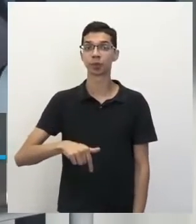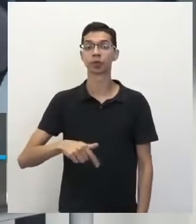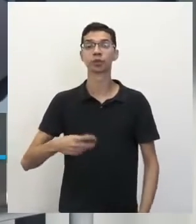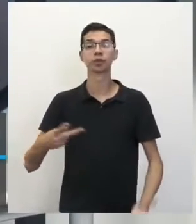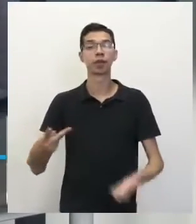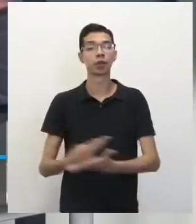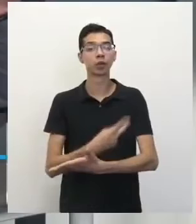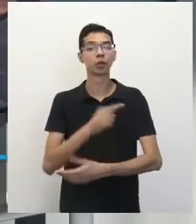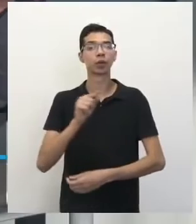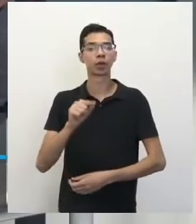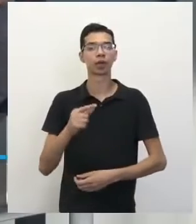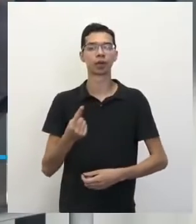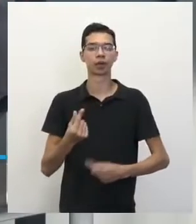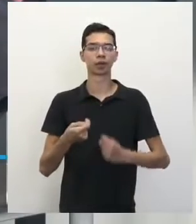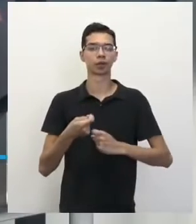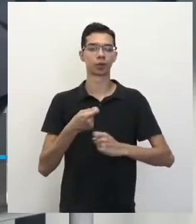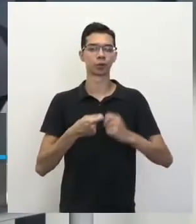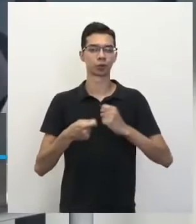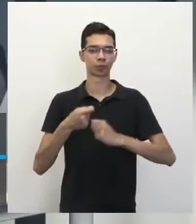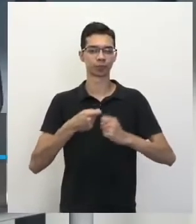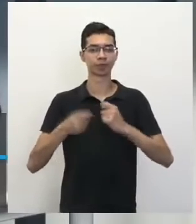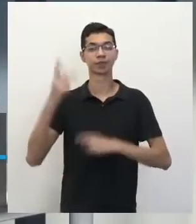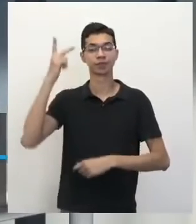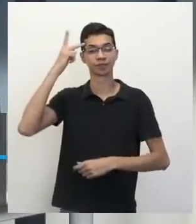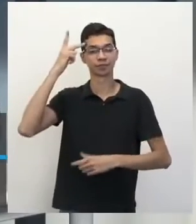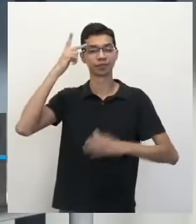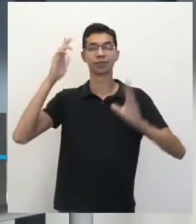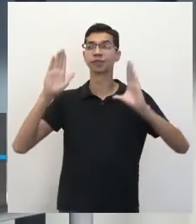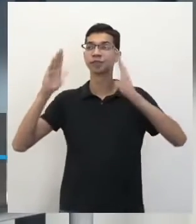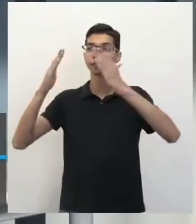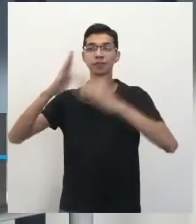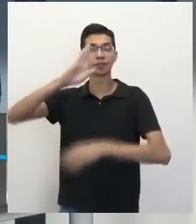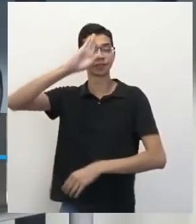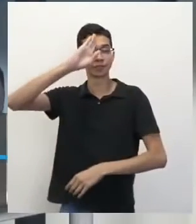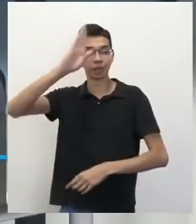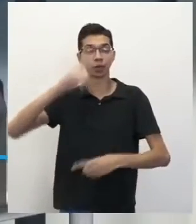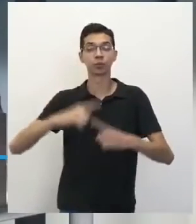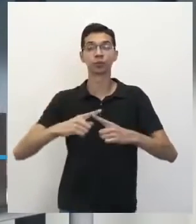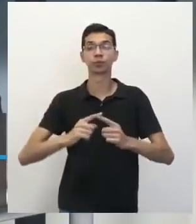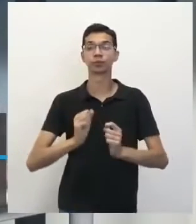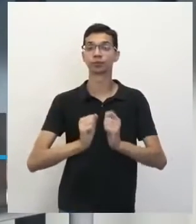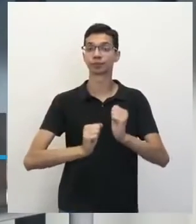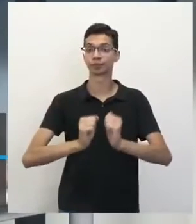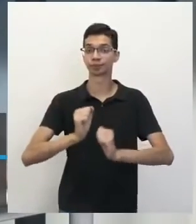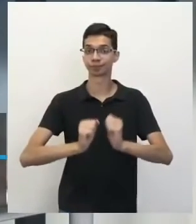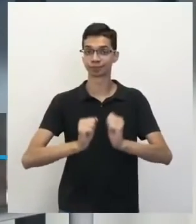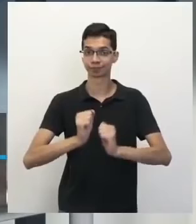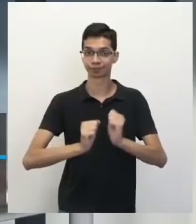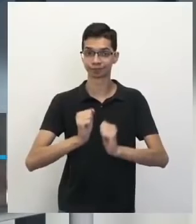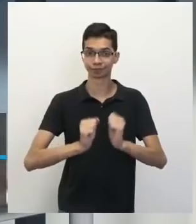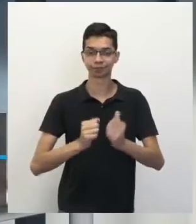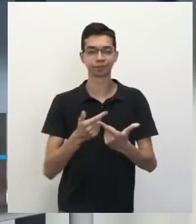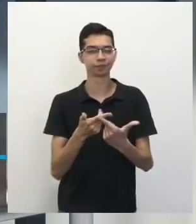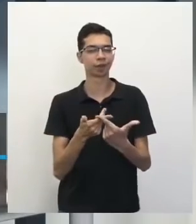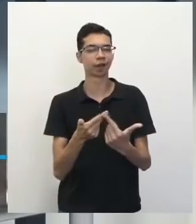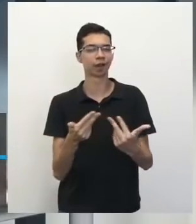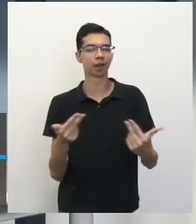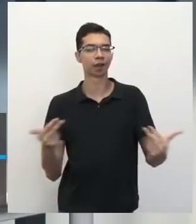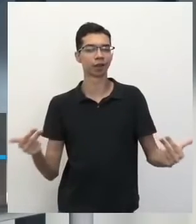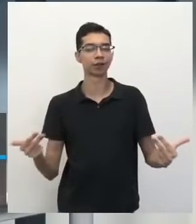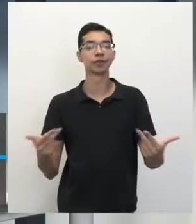economia ela acaba indo para São Paulo, principalmente por questões industriais, aí o foco, né, a partir da década